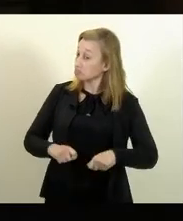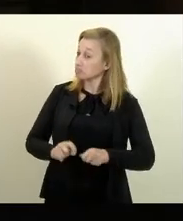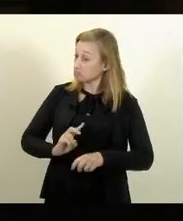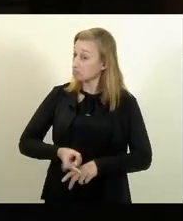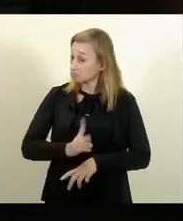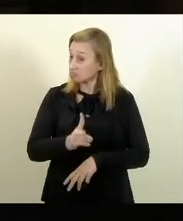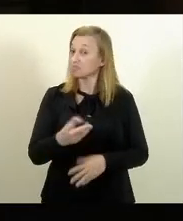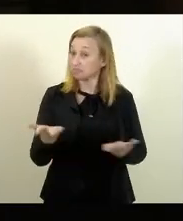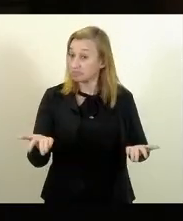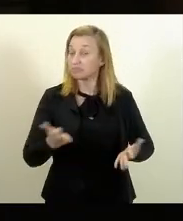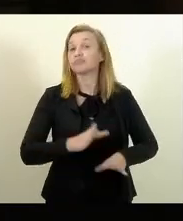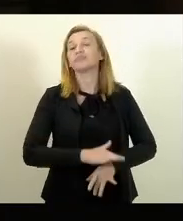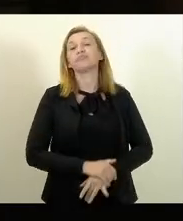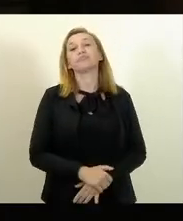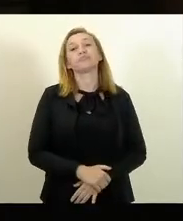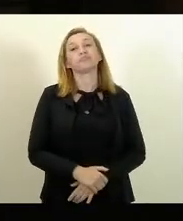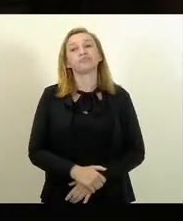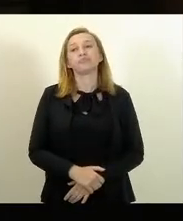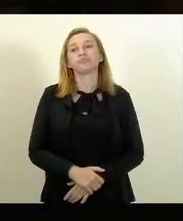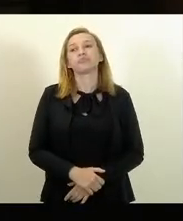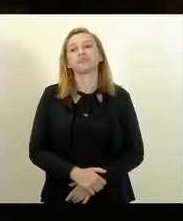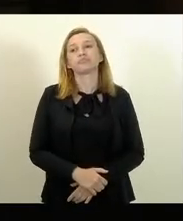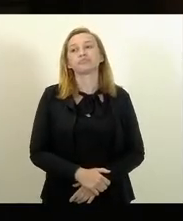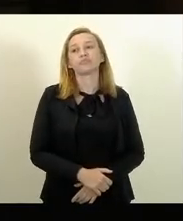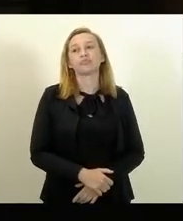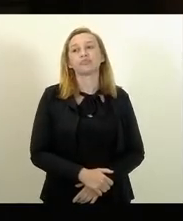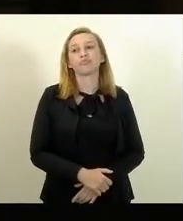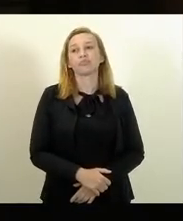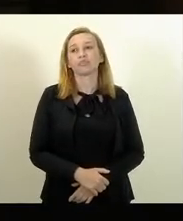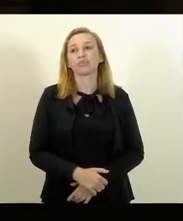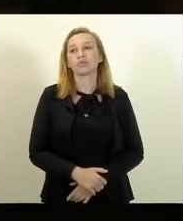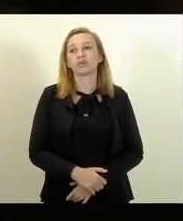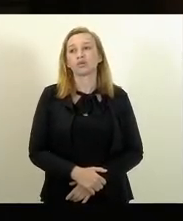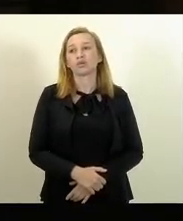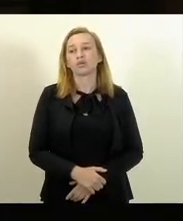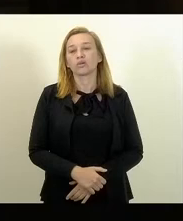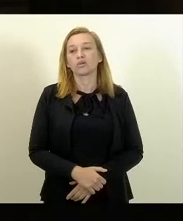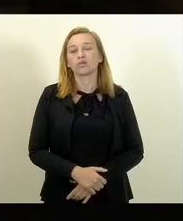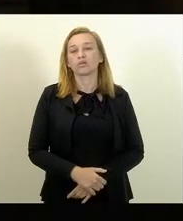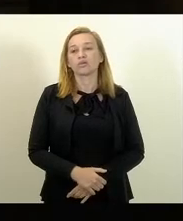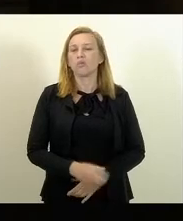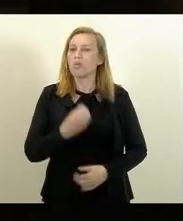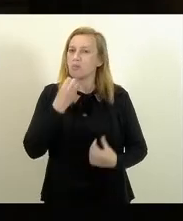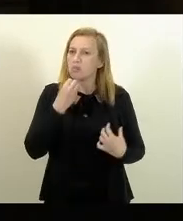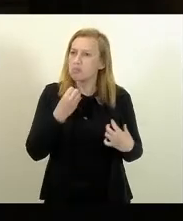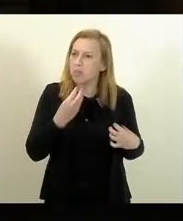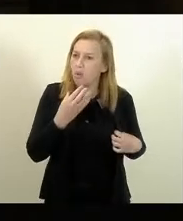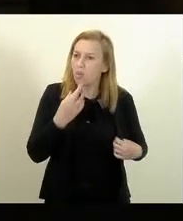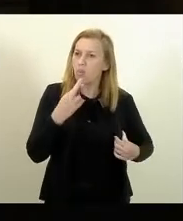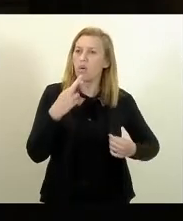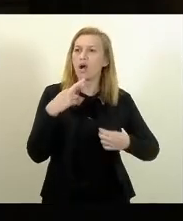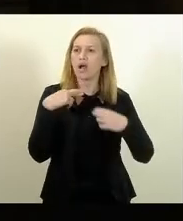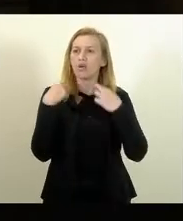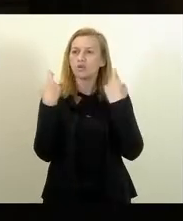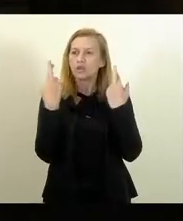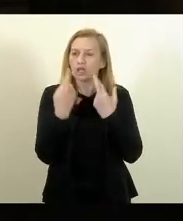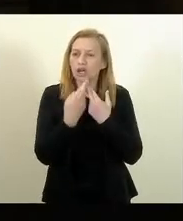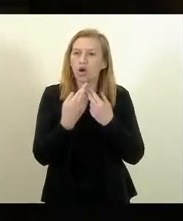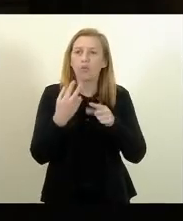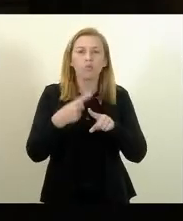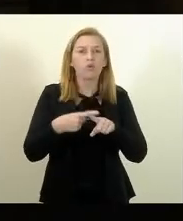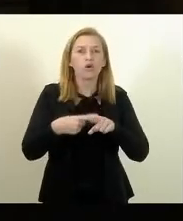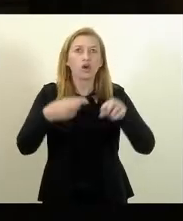né? E que foi uma boa audiência, porque ela tratou do